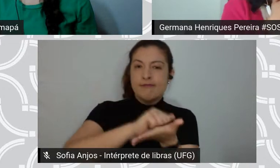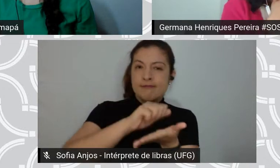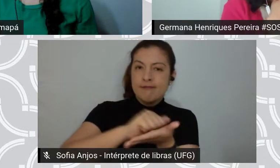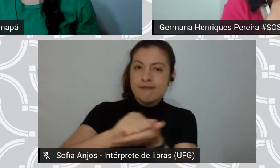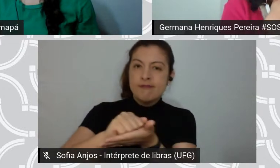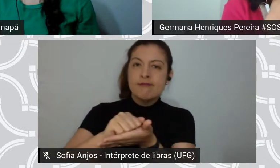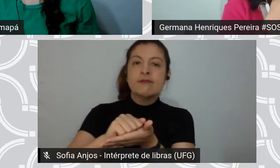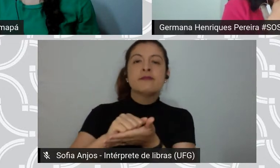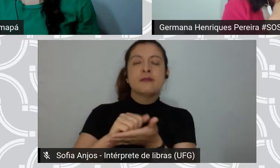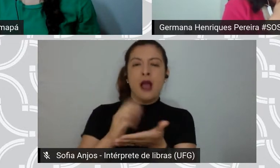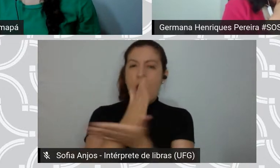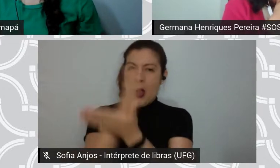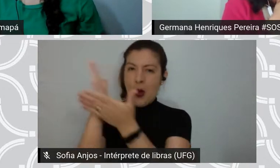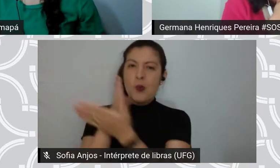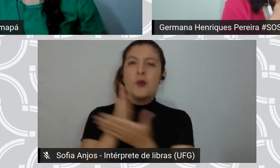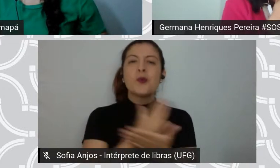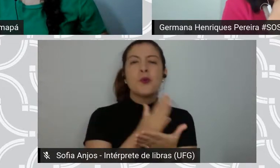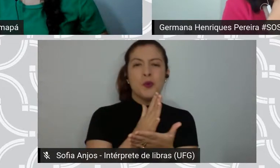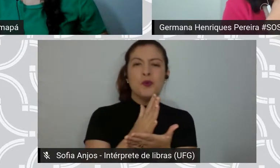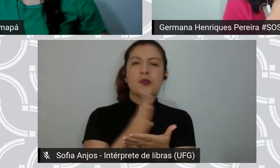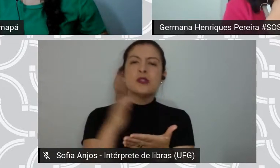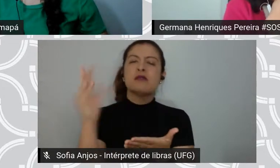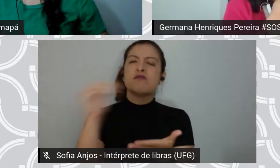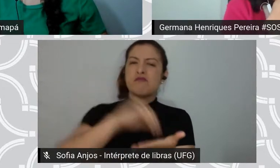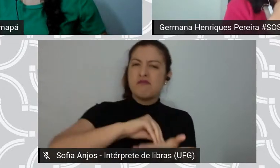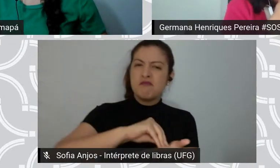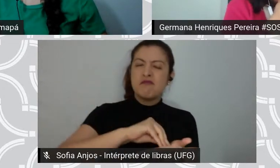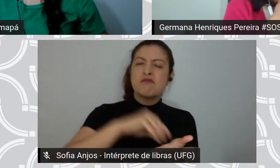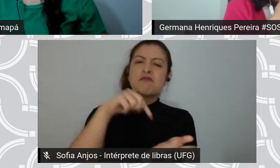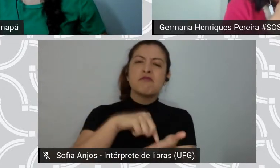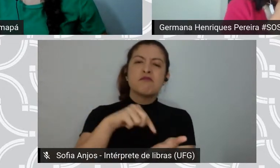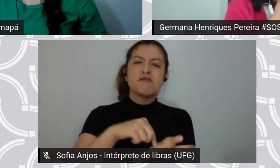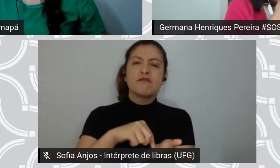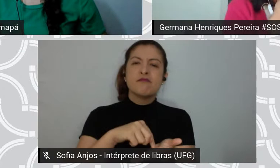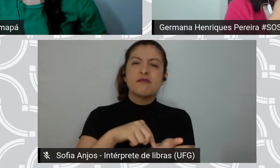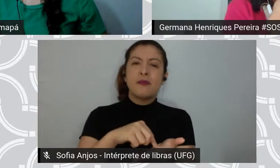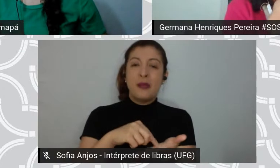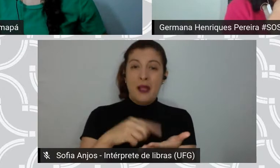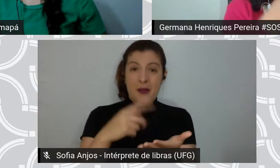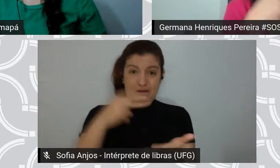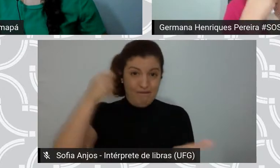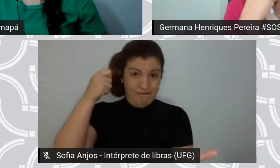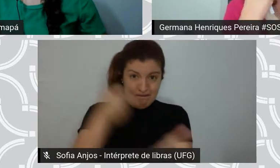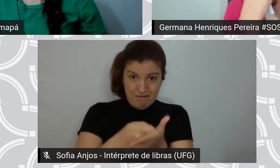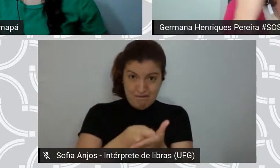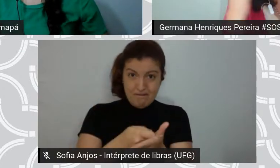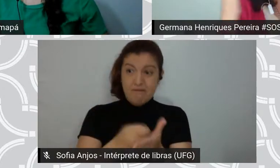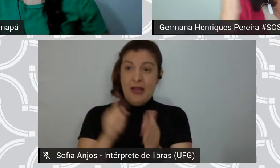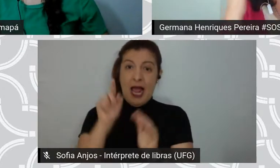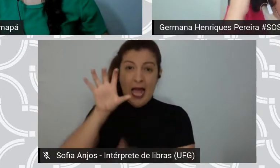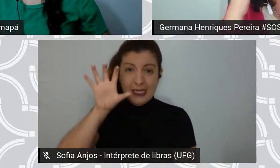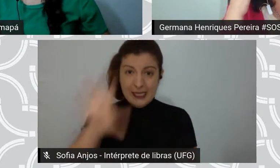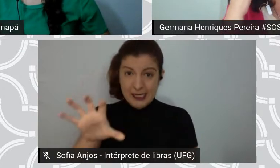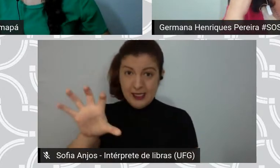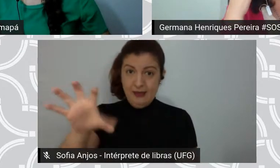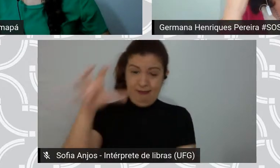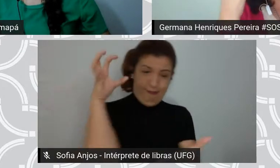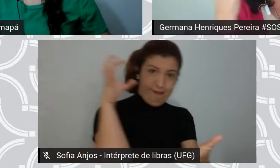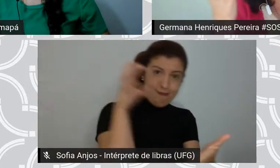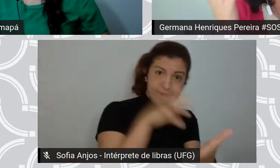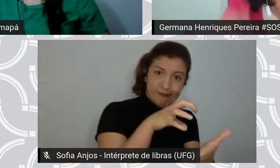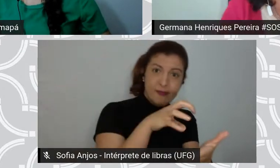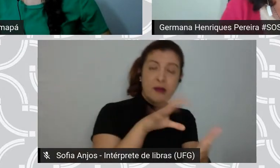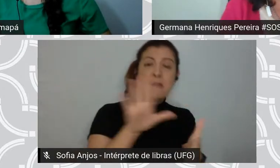Uma matéria que é fluida, né? E interdisciplinar, Né? Eu acho que os grandes estudiosos da tradução